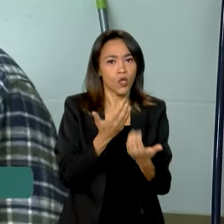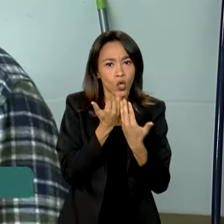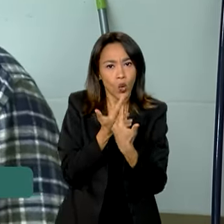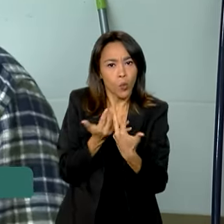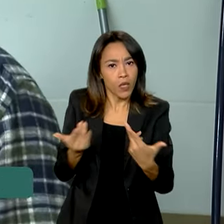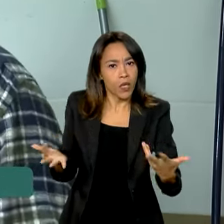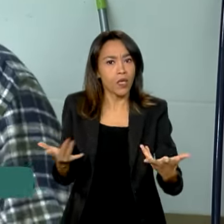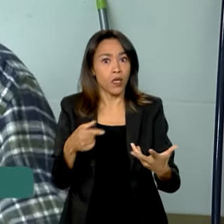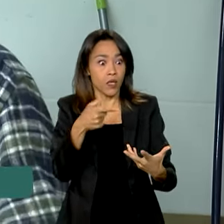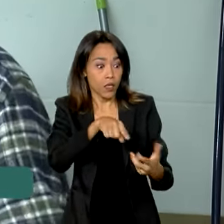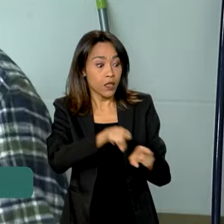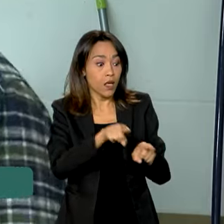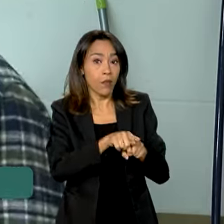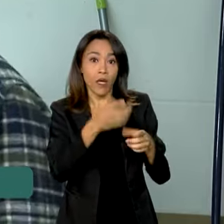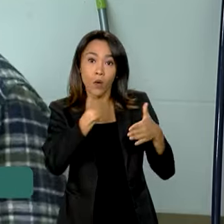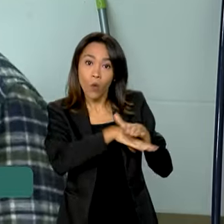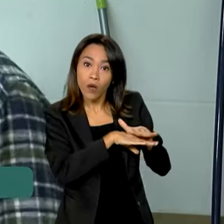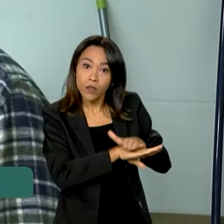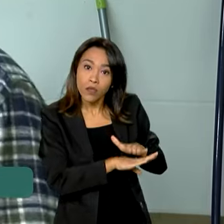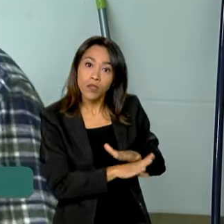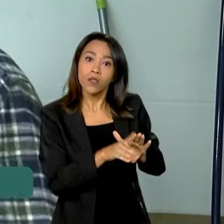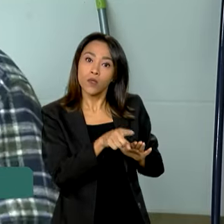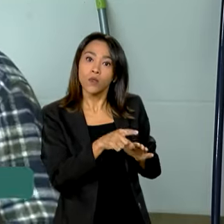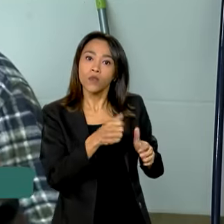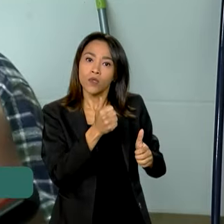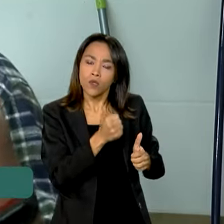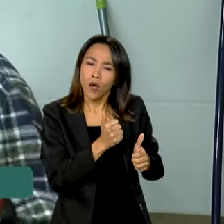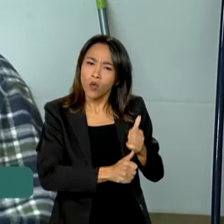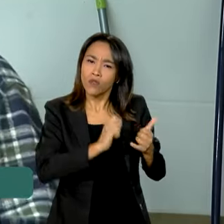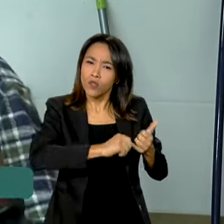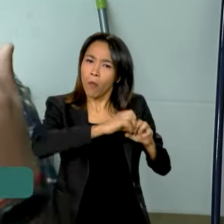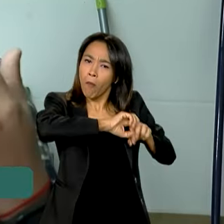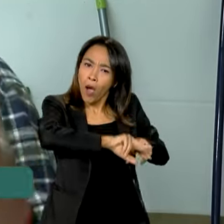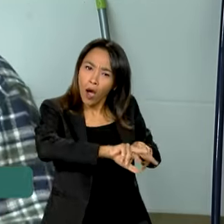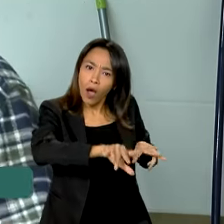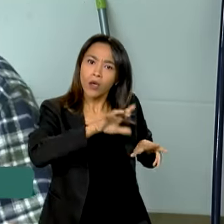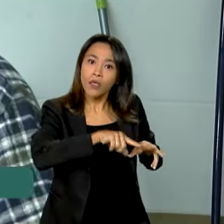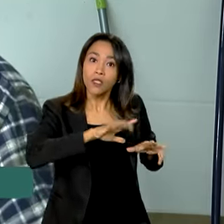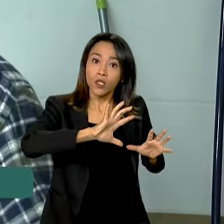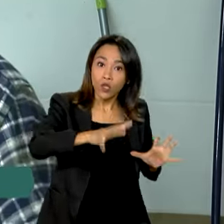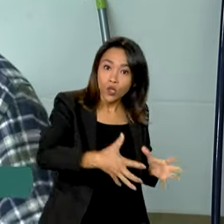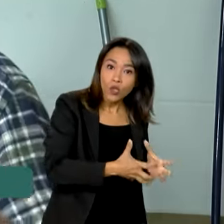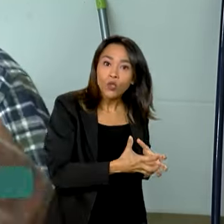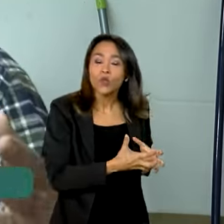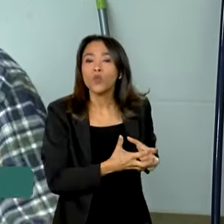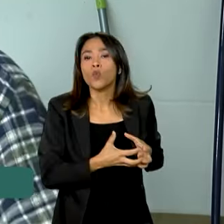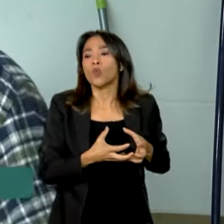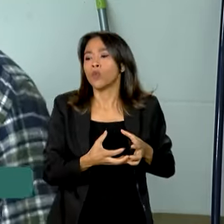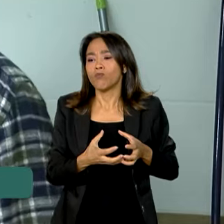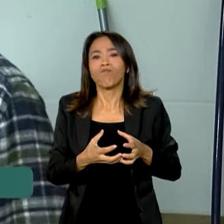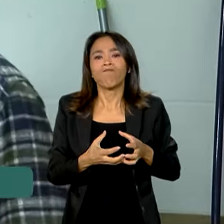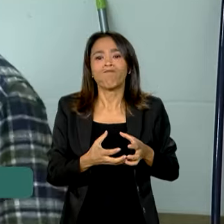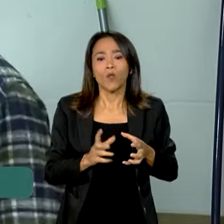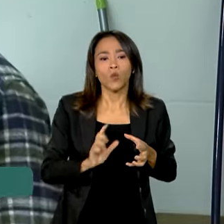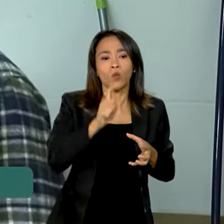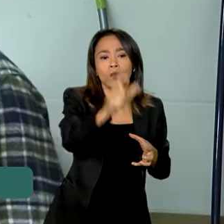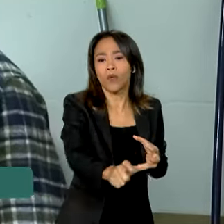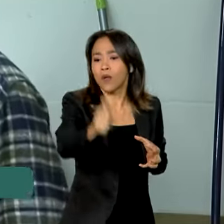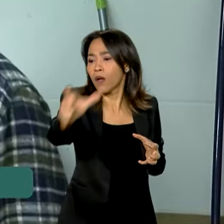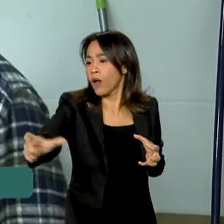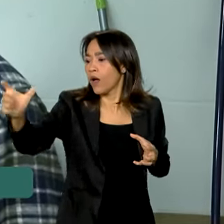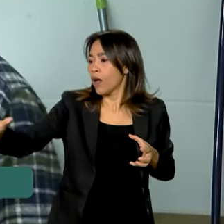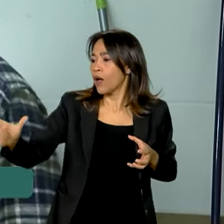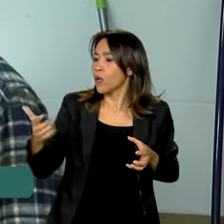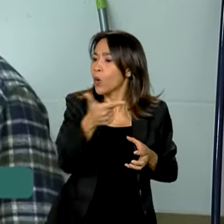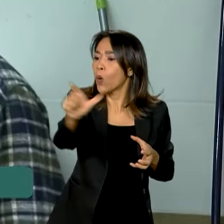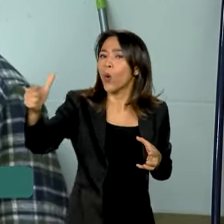que os alimentos não sejam desperdiçados, a gente acaba então escoando para a nossa grande rede de solidariedade, que estão nos territórios também, com